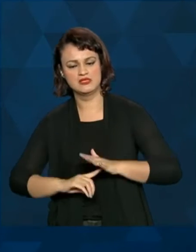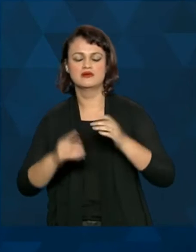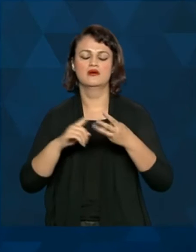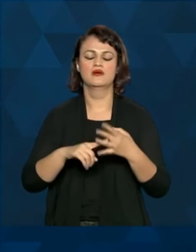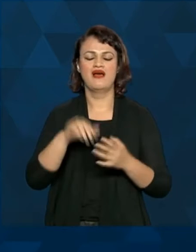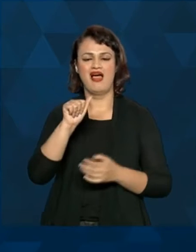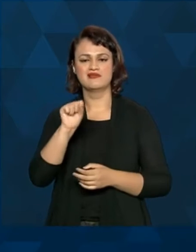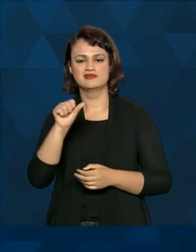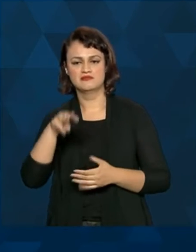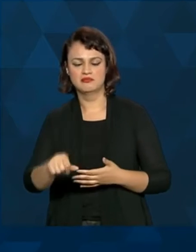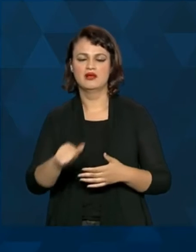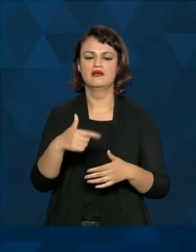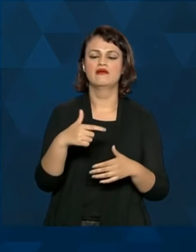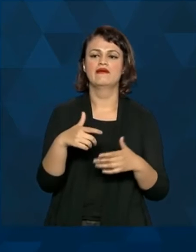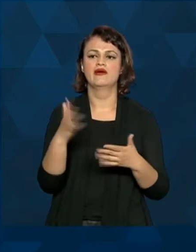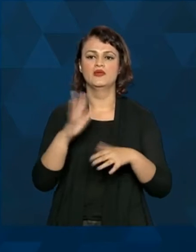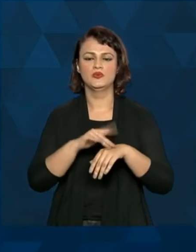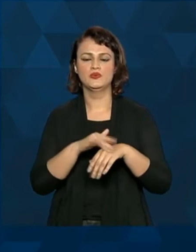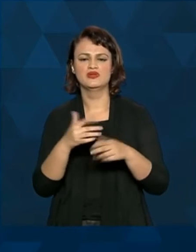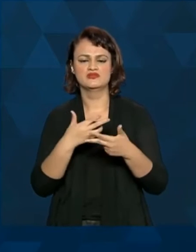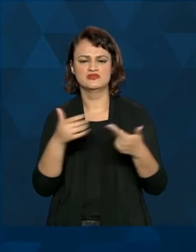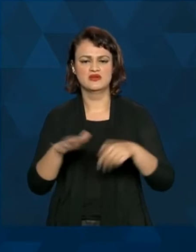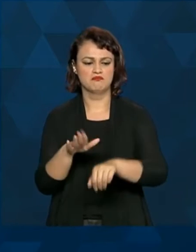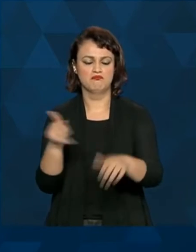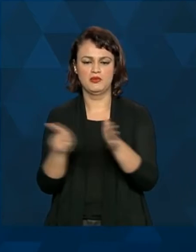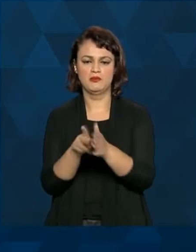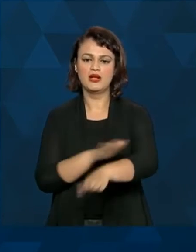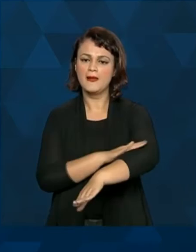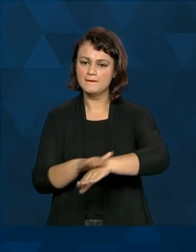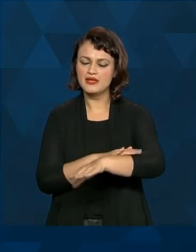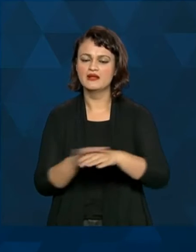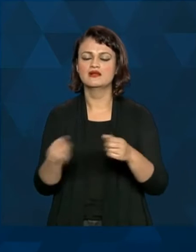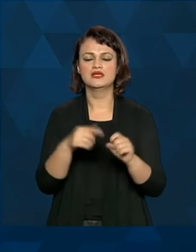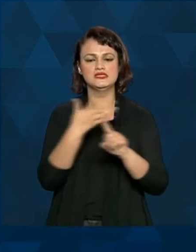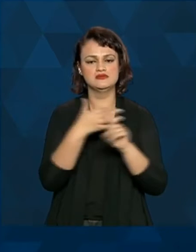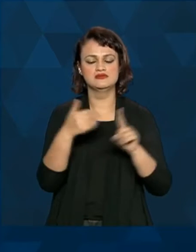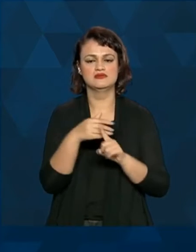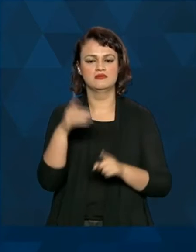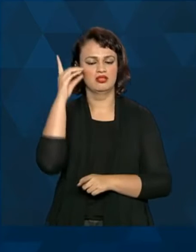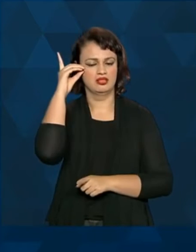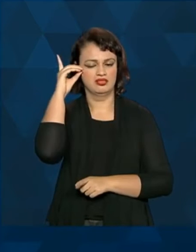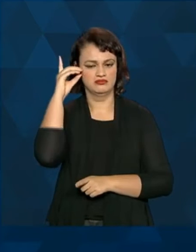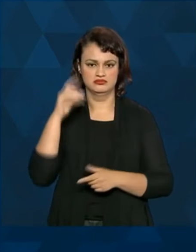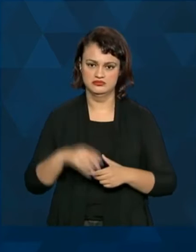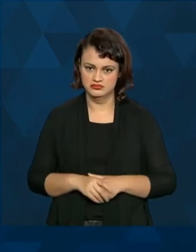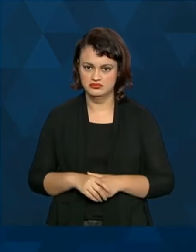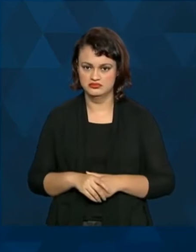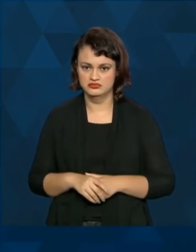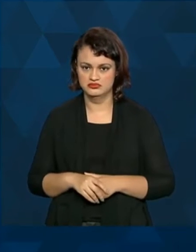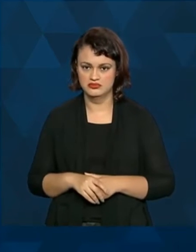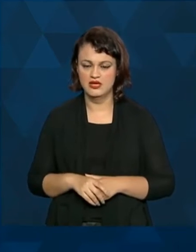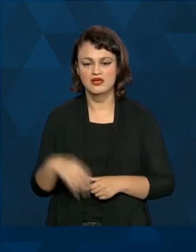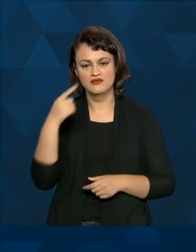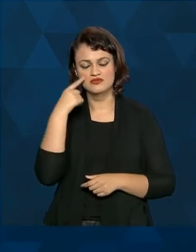as hepatopatias, as doenças hematológicas e síndromes de Down. E você verifica que você tem uma